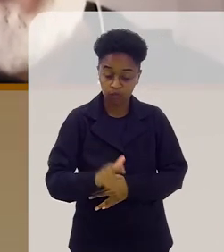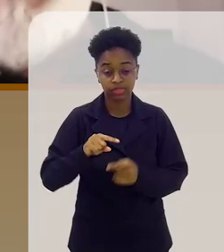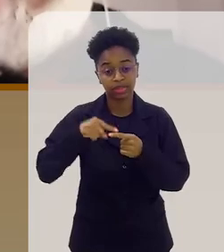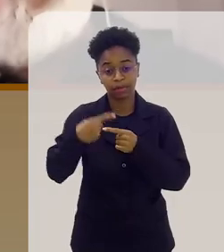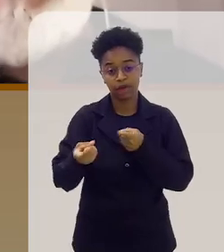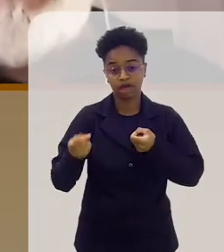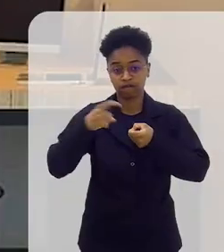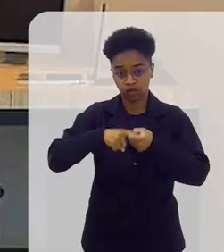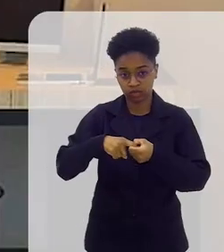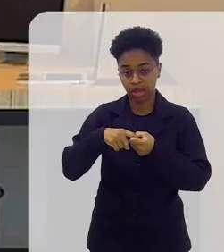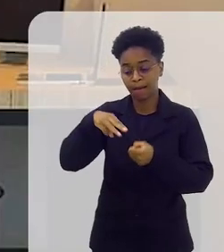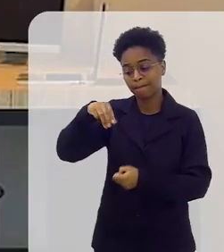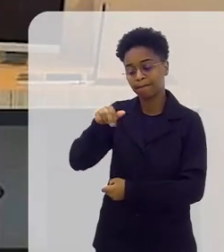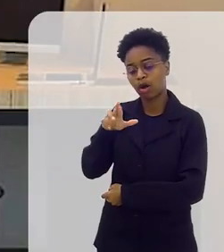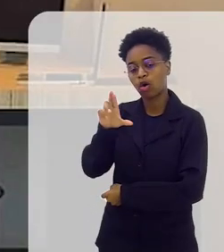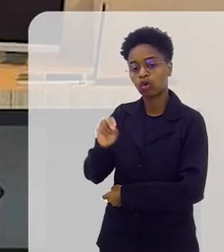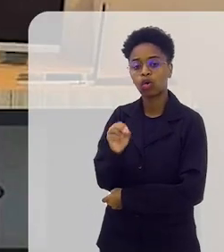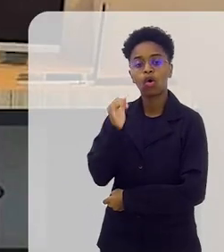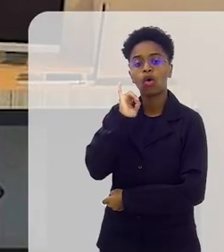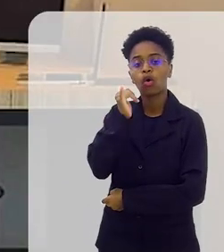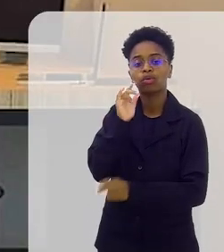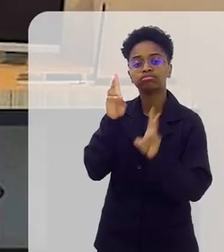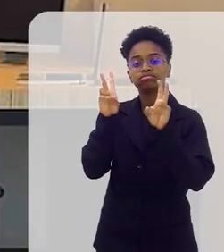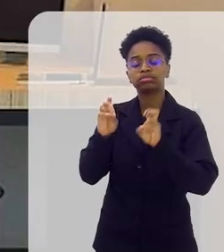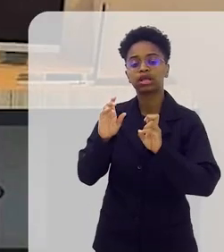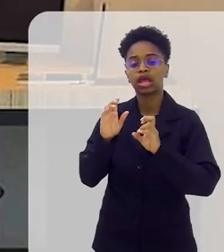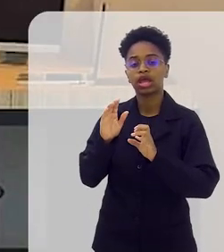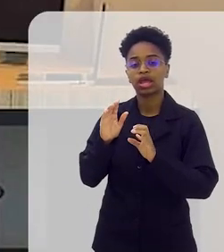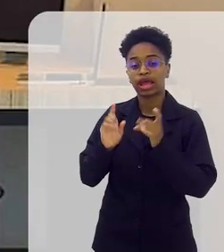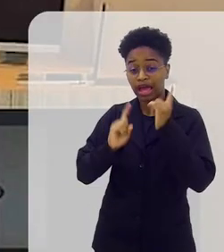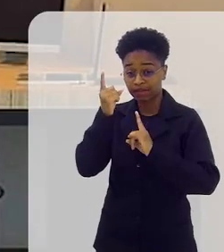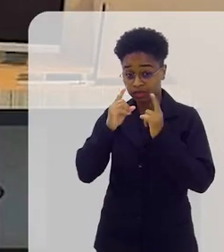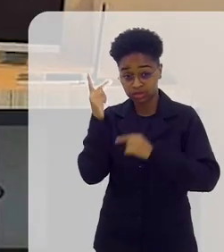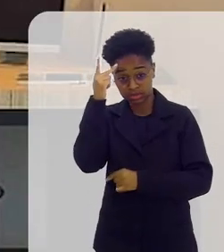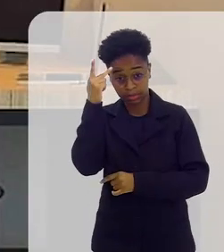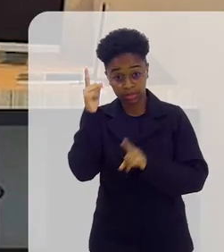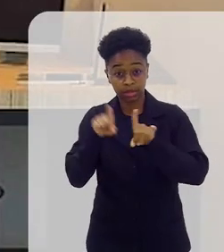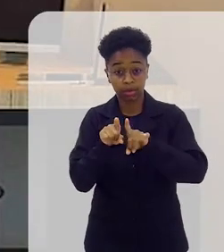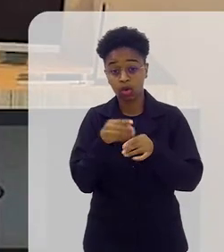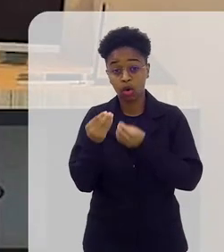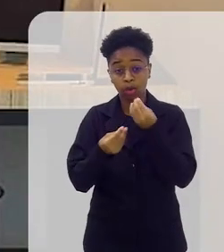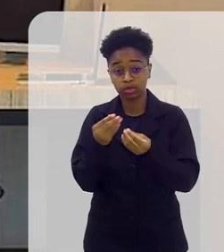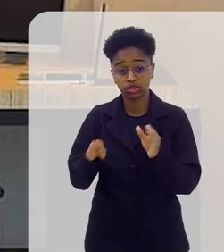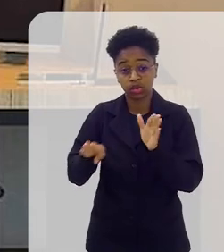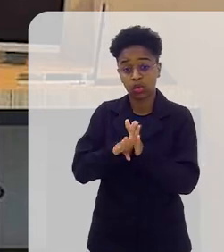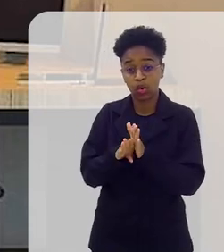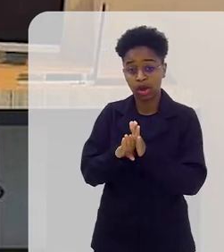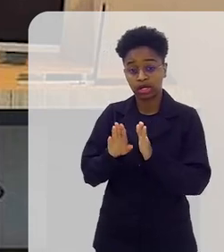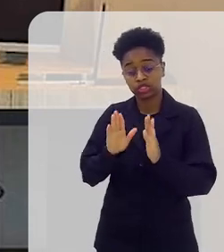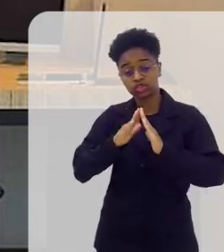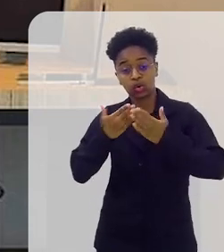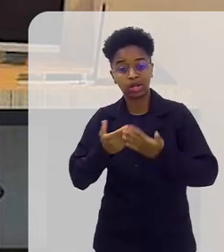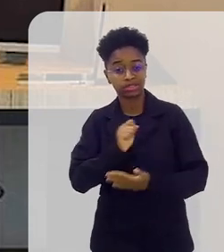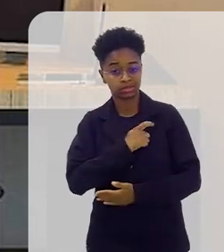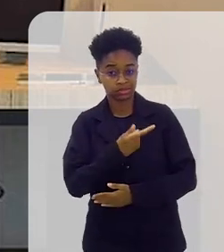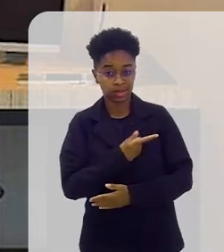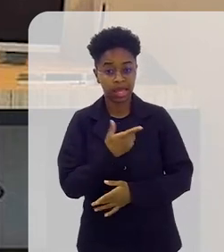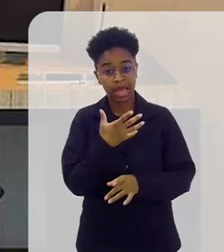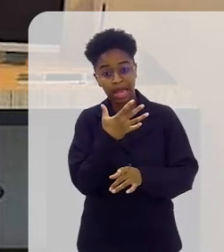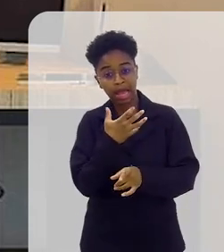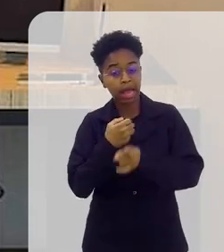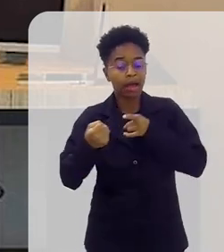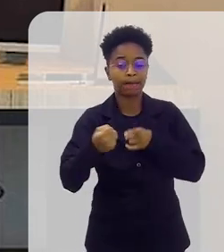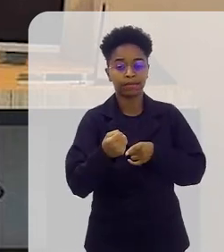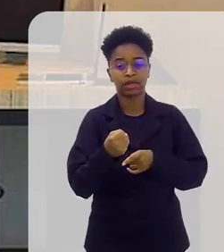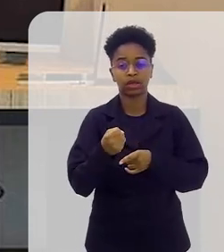vamos fazer agora mais um intervalo e na volta o Mauro Quintais vai contar sobre o Carnaval de São Paulo e a sua chegada a Porto da Pedra, que ele acabou de